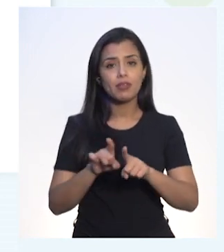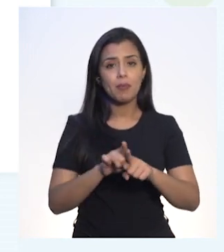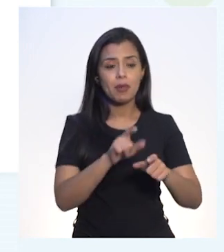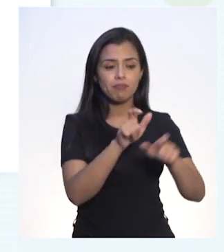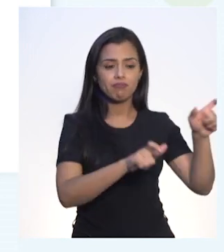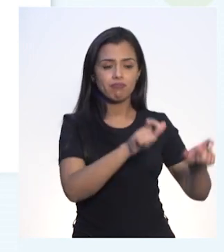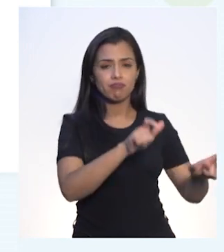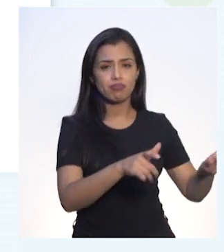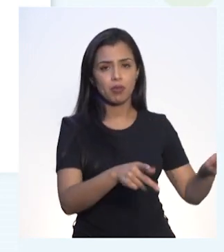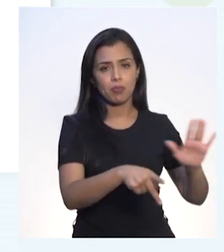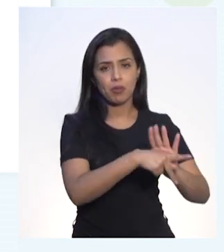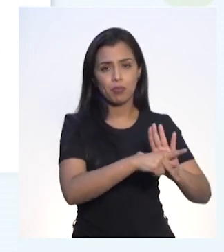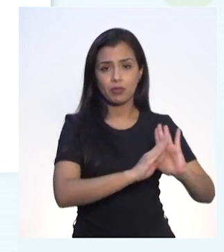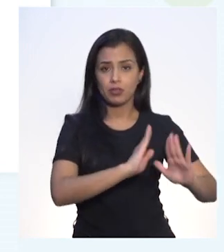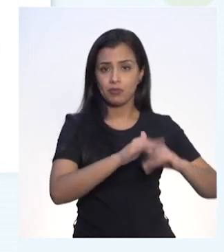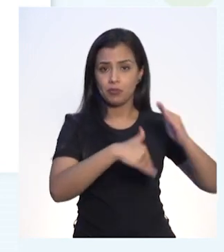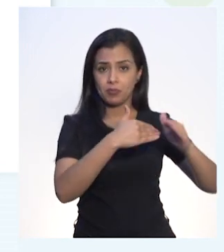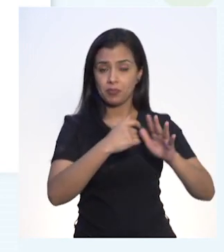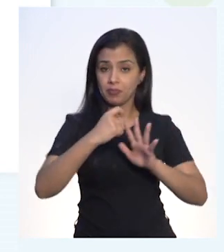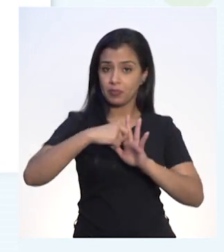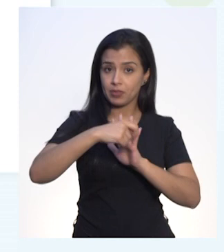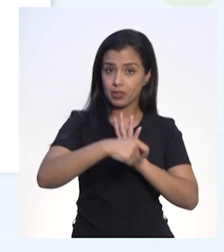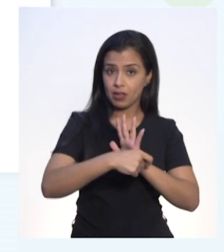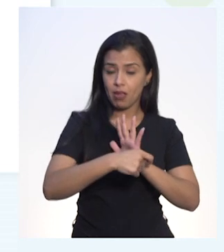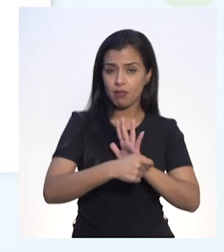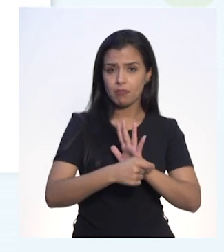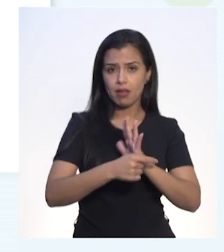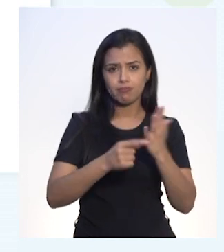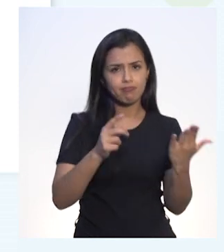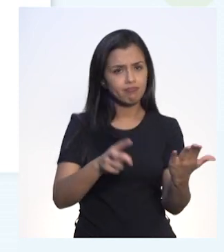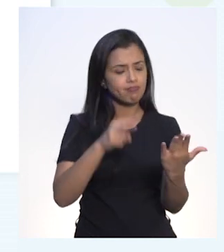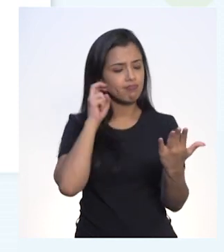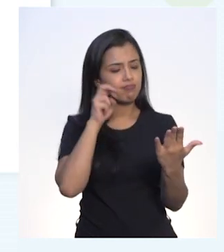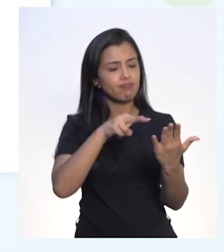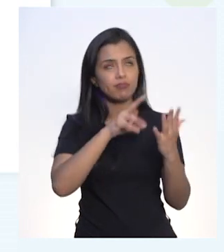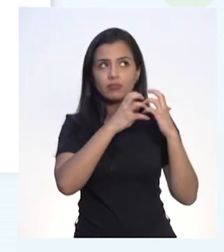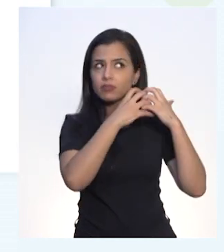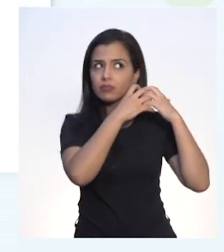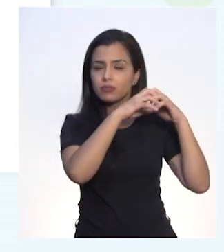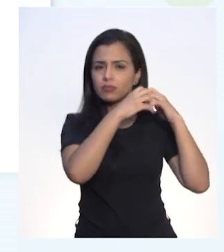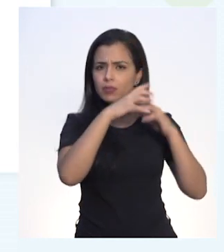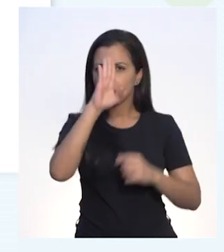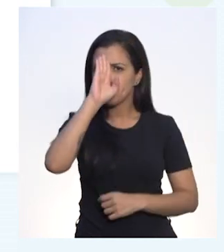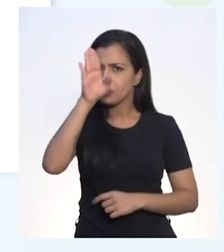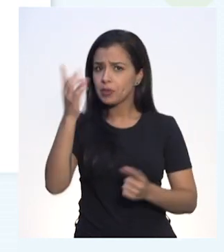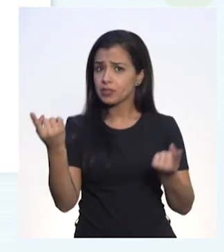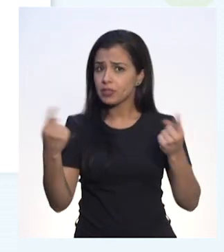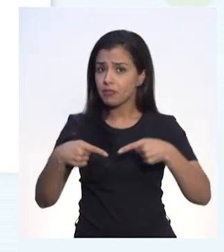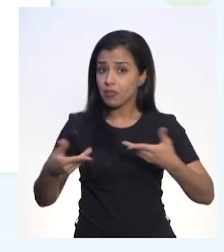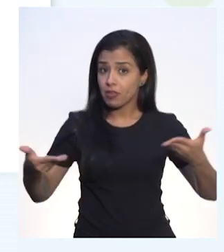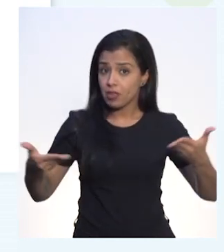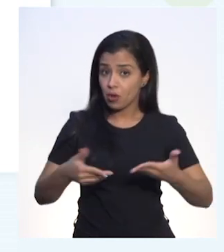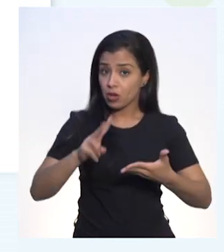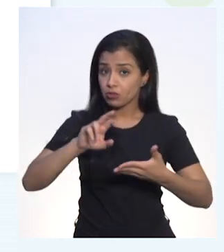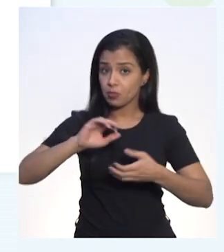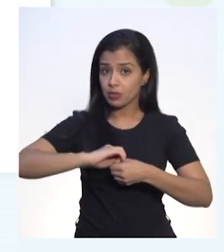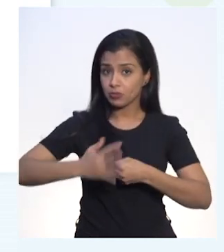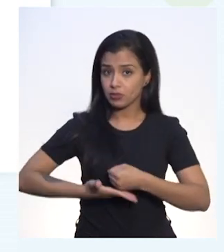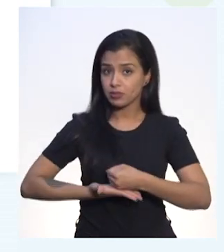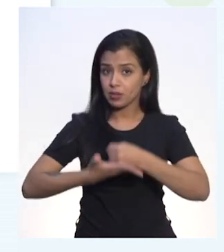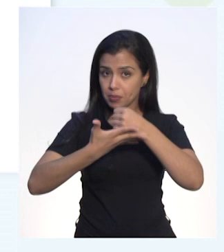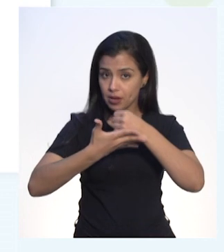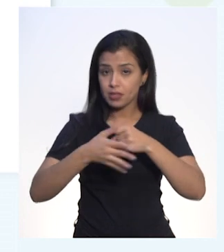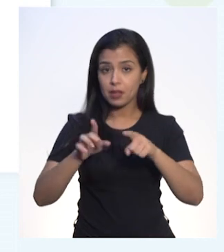desenvolvimento. A agenda nos inspira a pensar criativamente sobre os desafios atuais da sustentabilidade, para